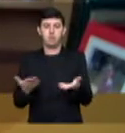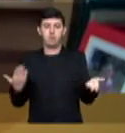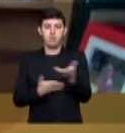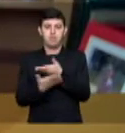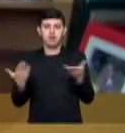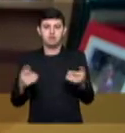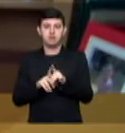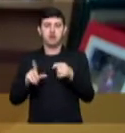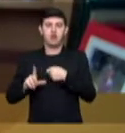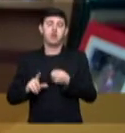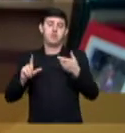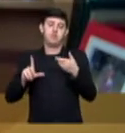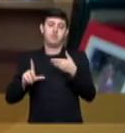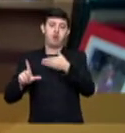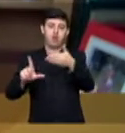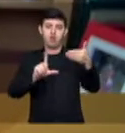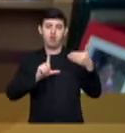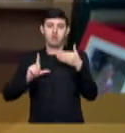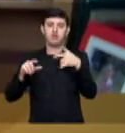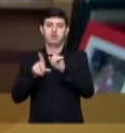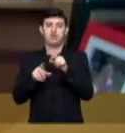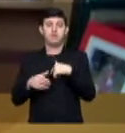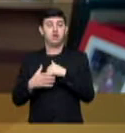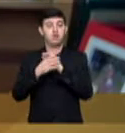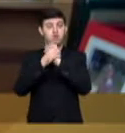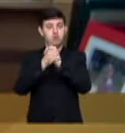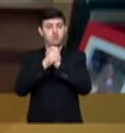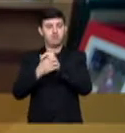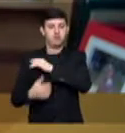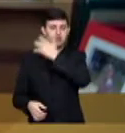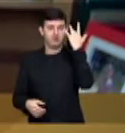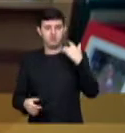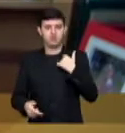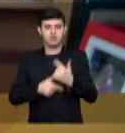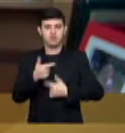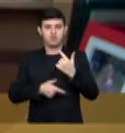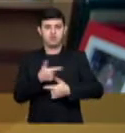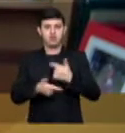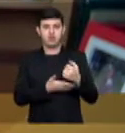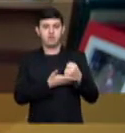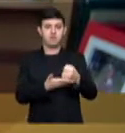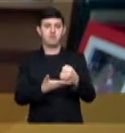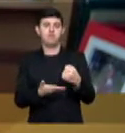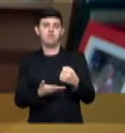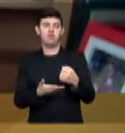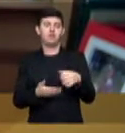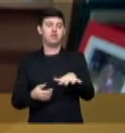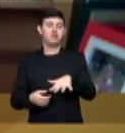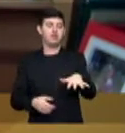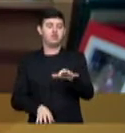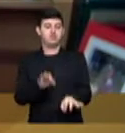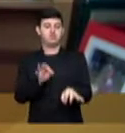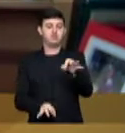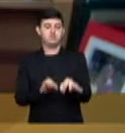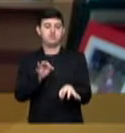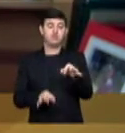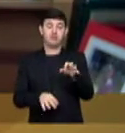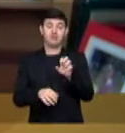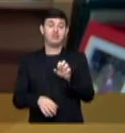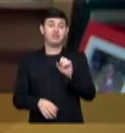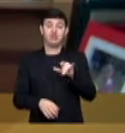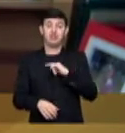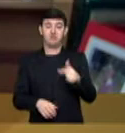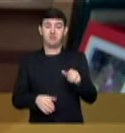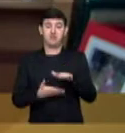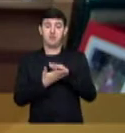que telepresencial, e evidentemente também meus cumprimentos aos auxiliares e serventuários da Justiça, sem quem não estaríamos